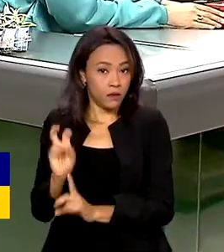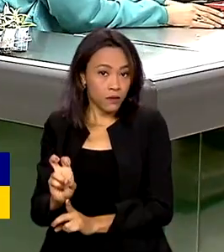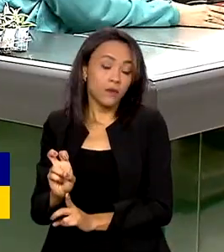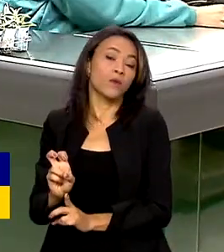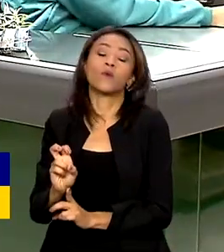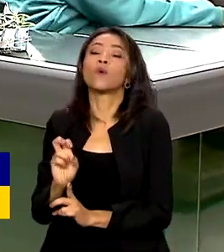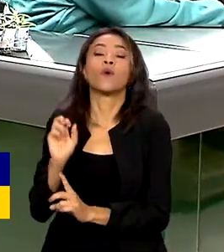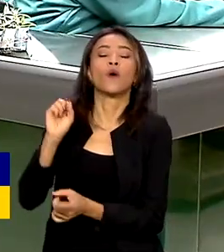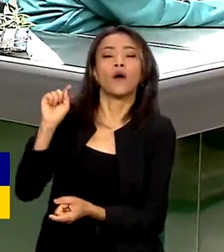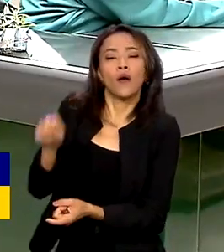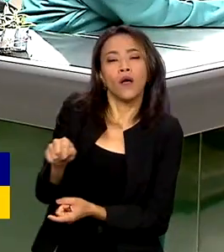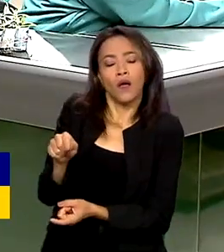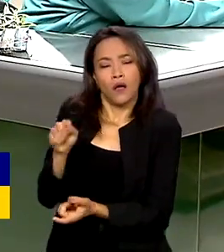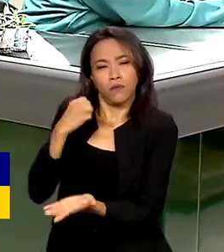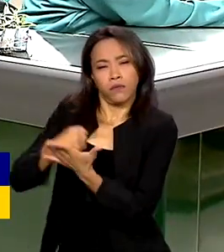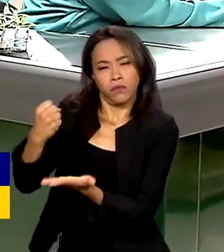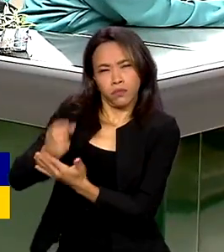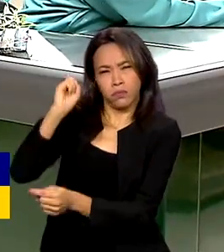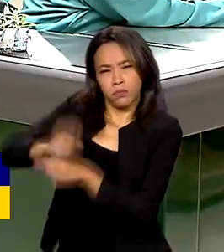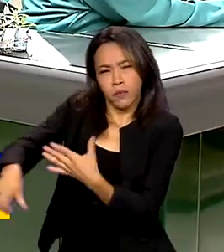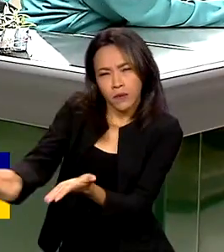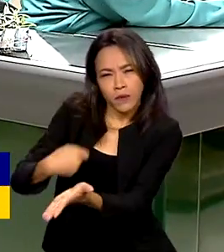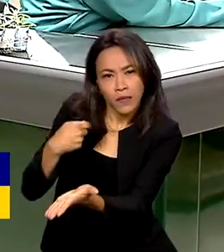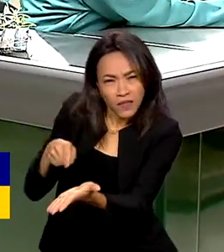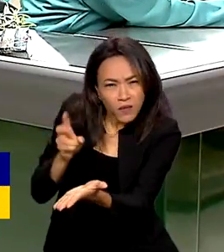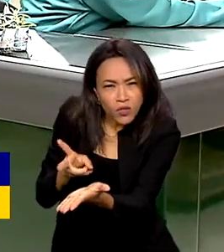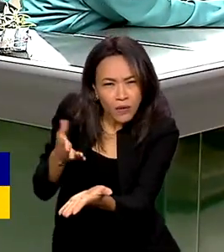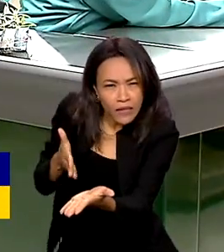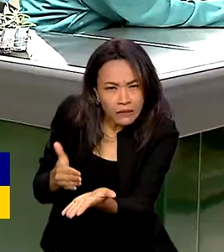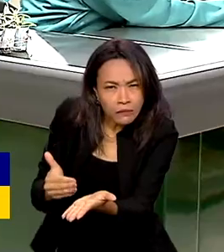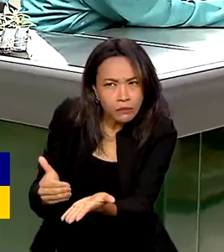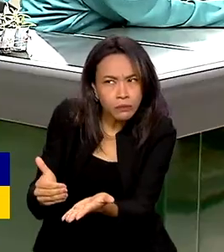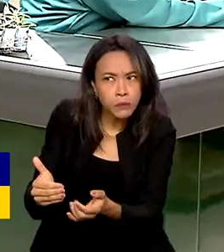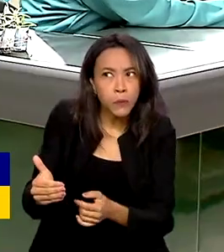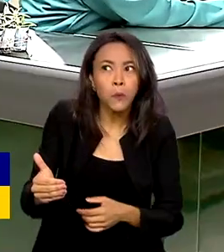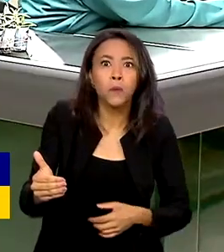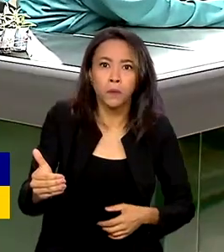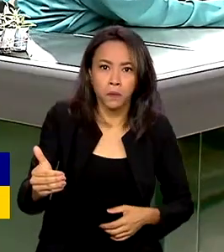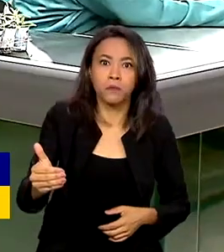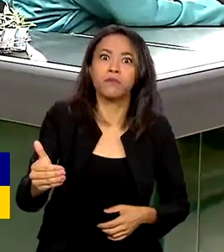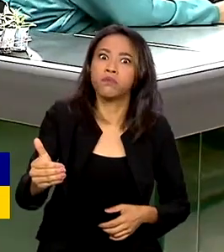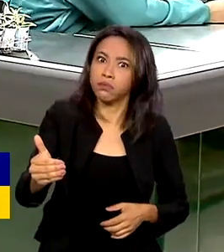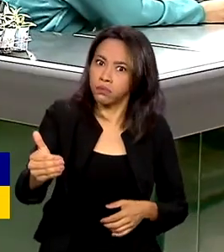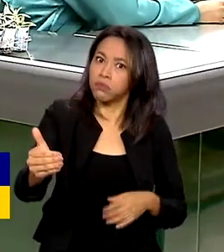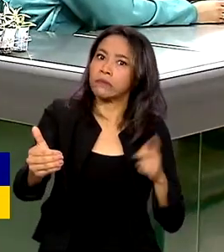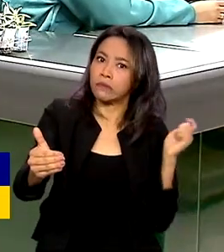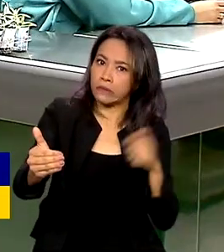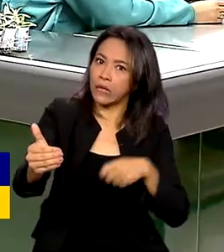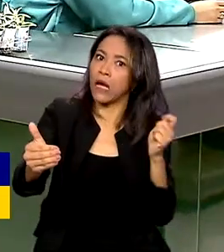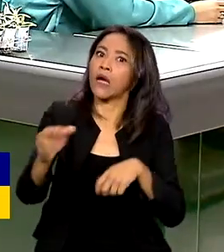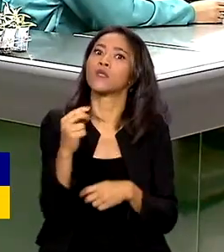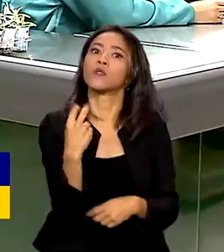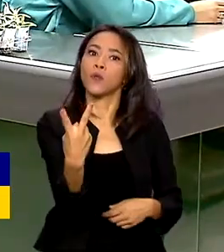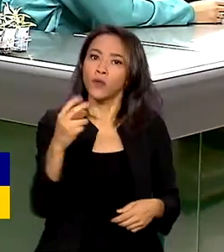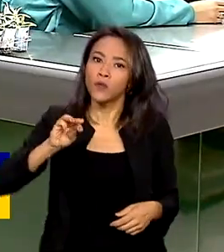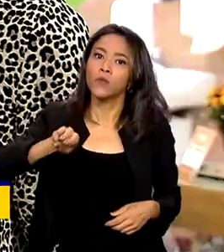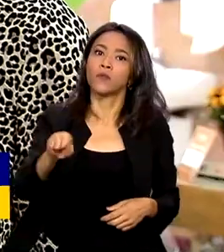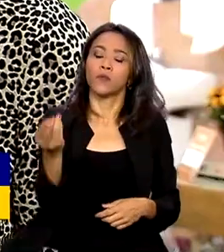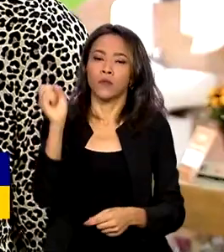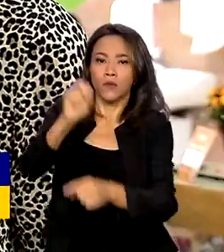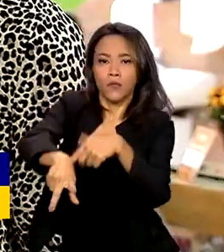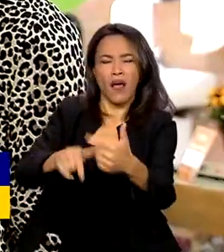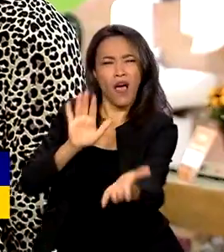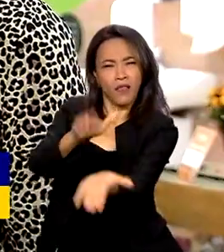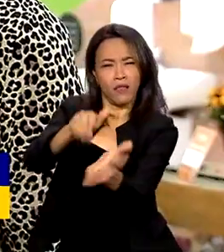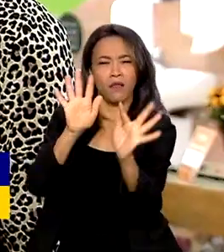com carteira assinada e se continuar com essa evolução positiva poderá criar 2 milhões de empregos até o final do ano